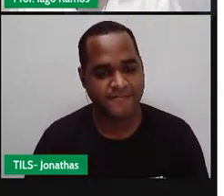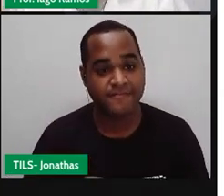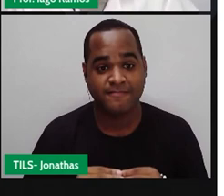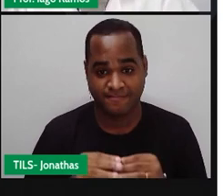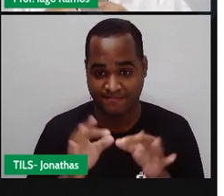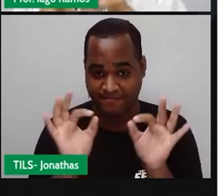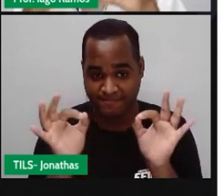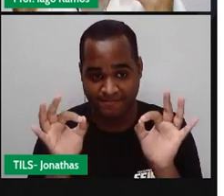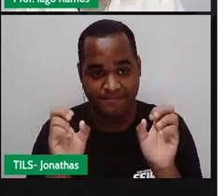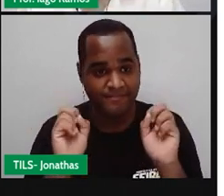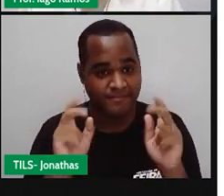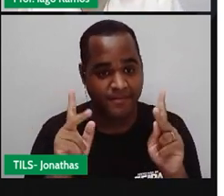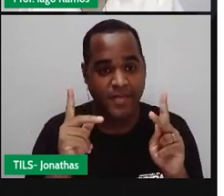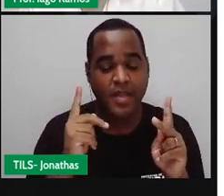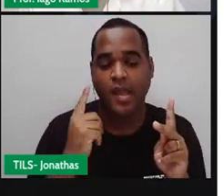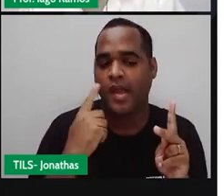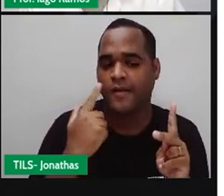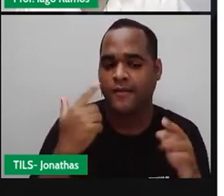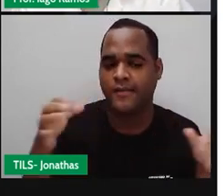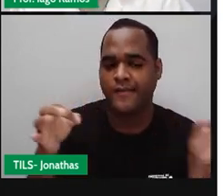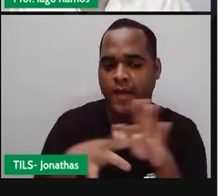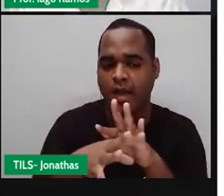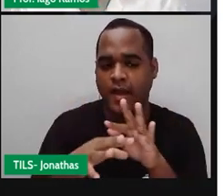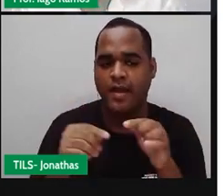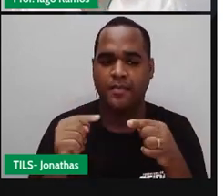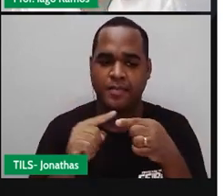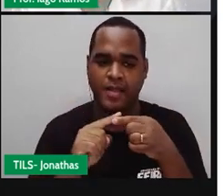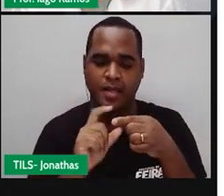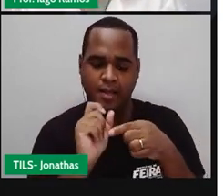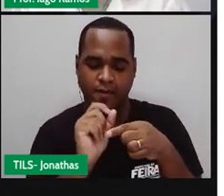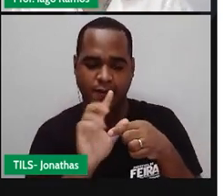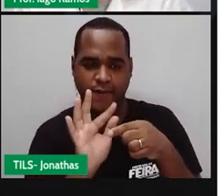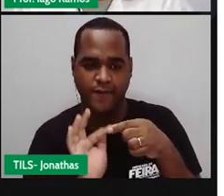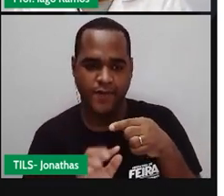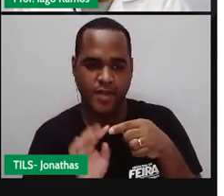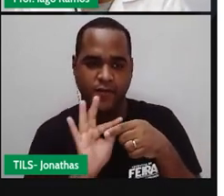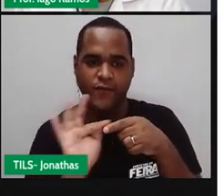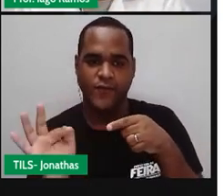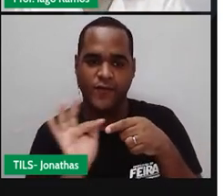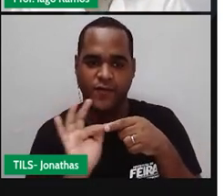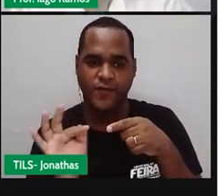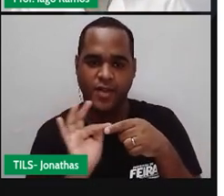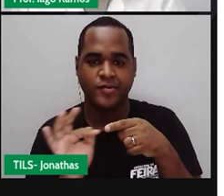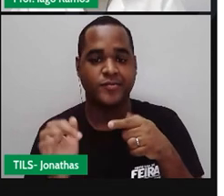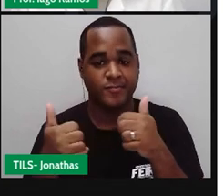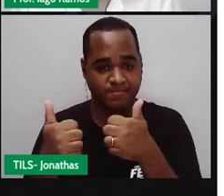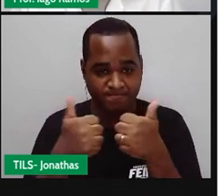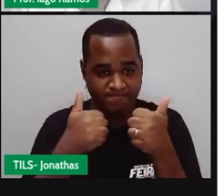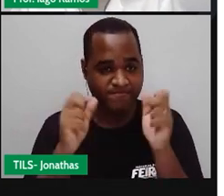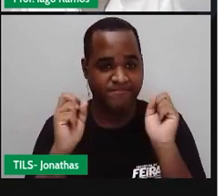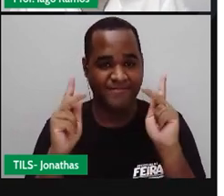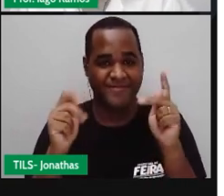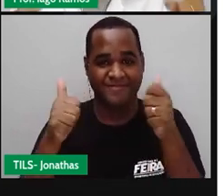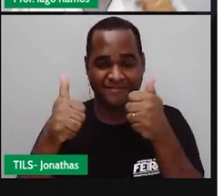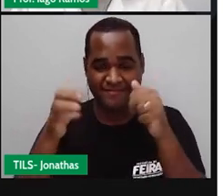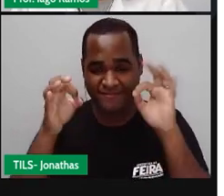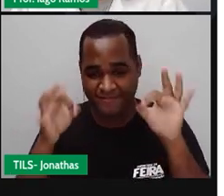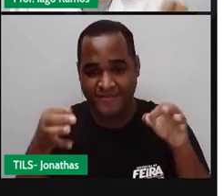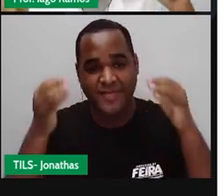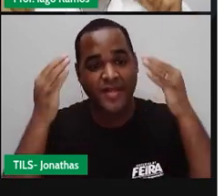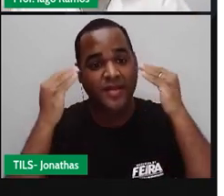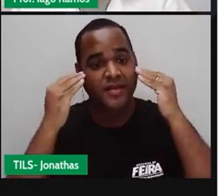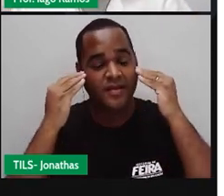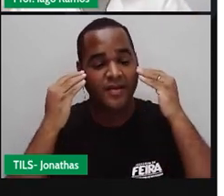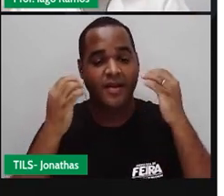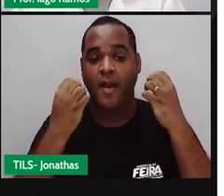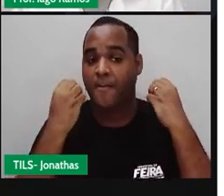certo para fechar essa parte de conhecimento aí de explorar essa coisa de frações certo então só